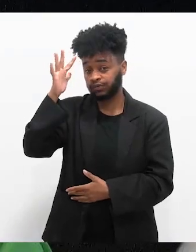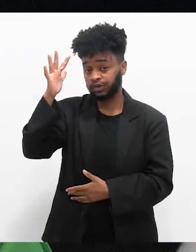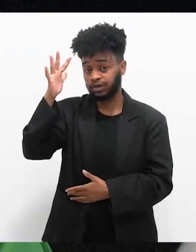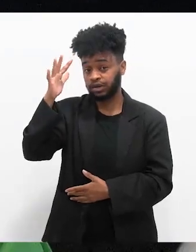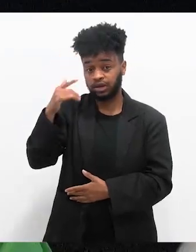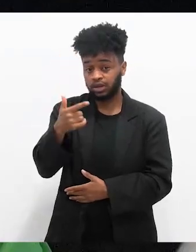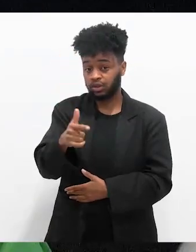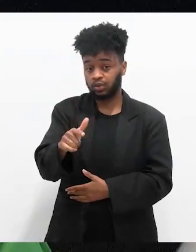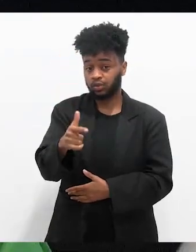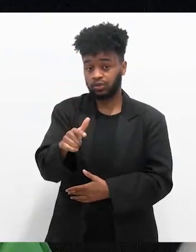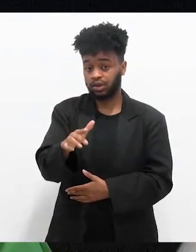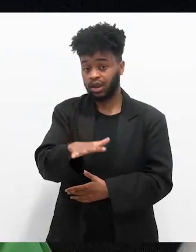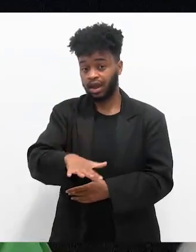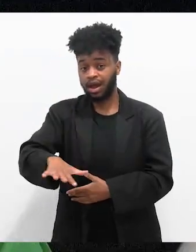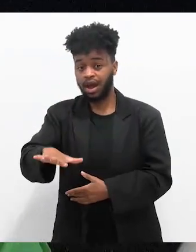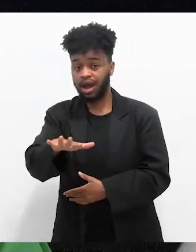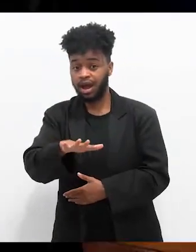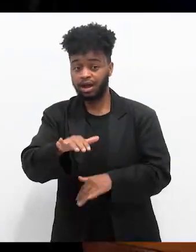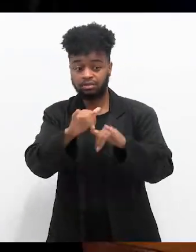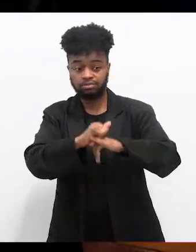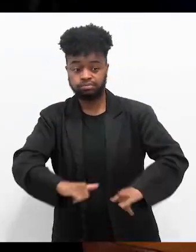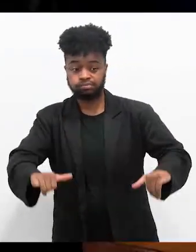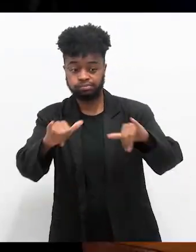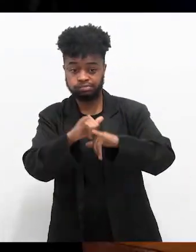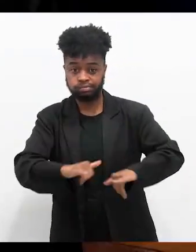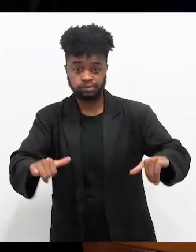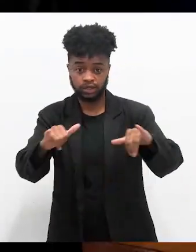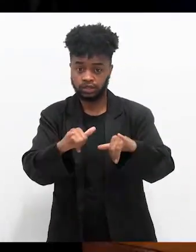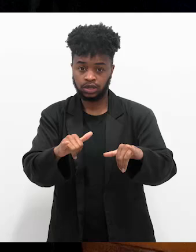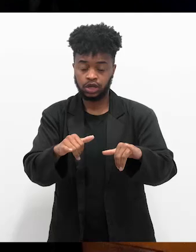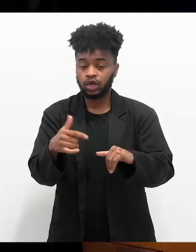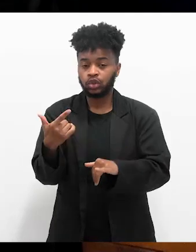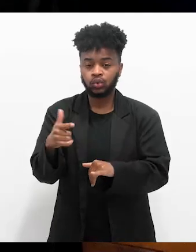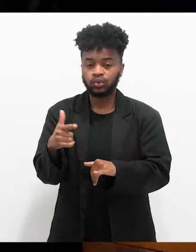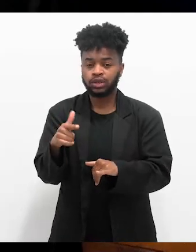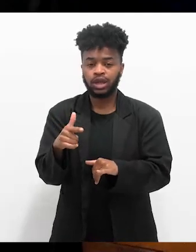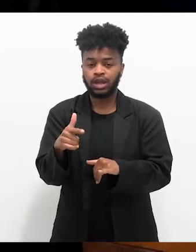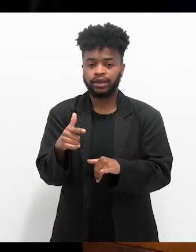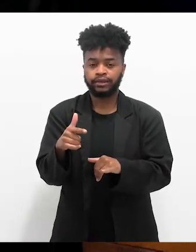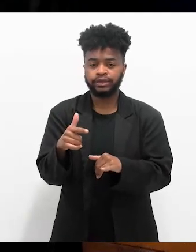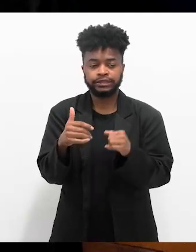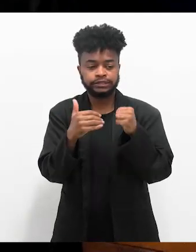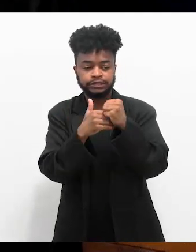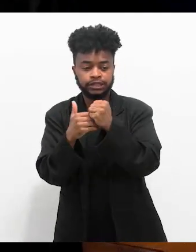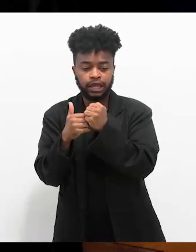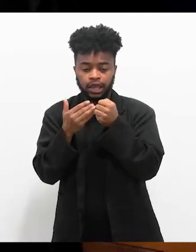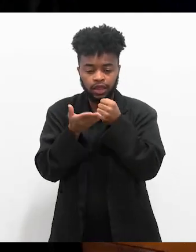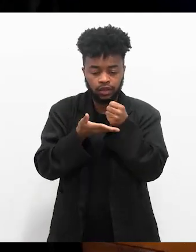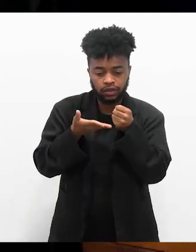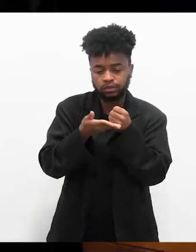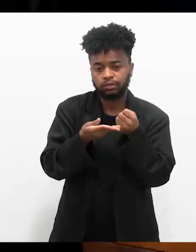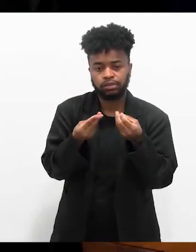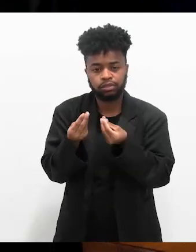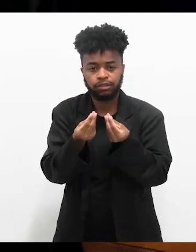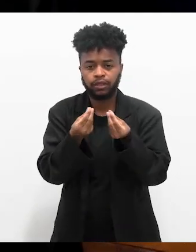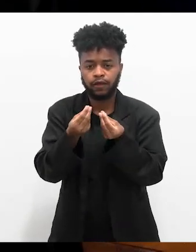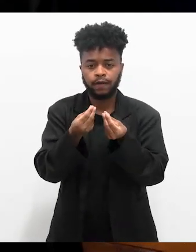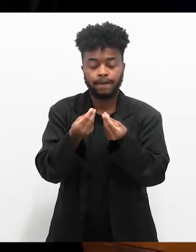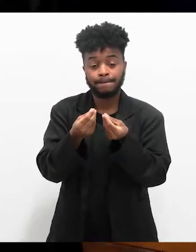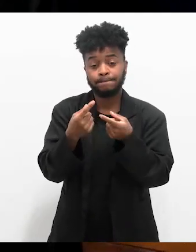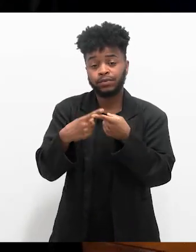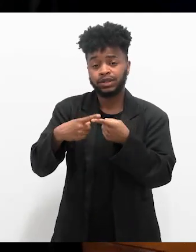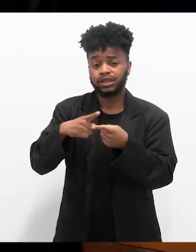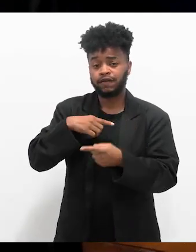seu campo litúrgico propagado, não tem um misticismo dentro da sua essência, carrega-se de